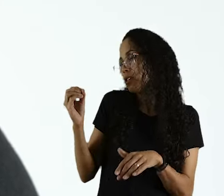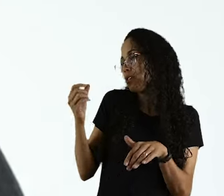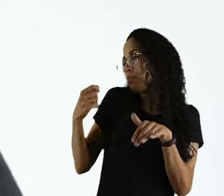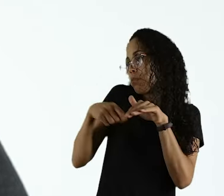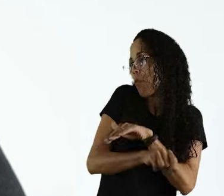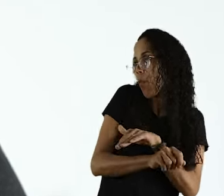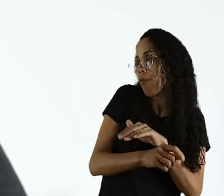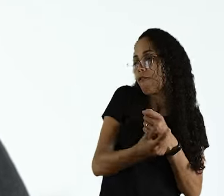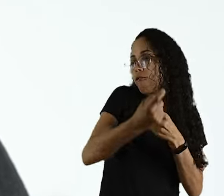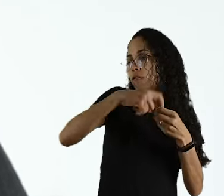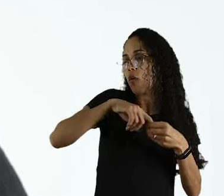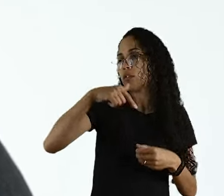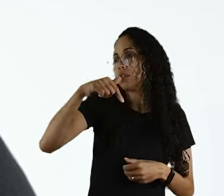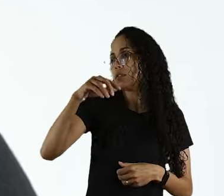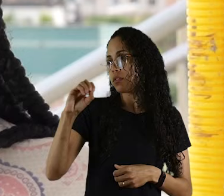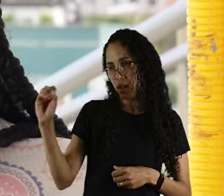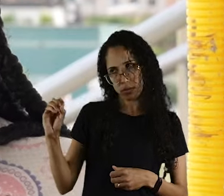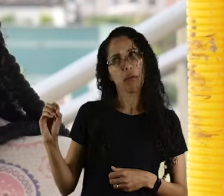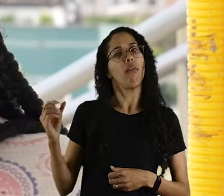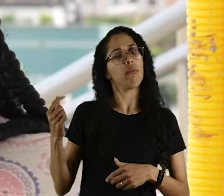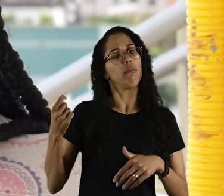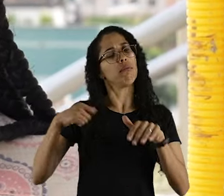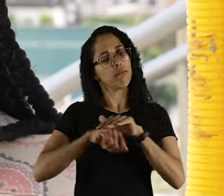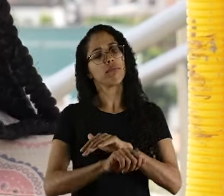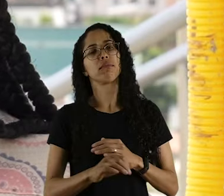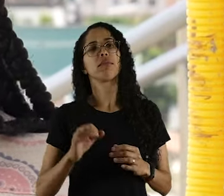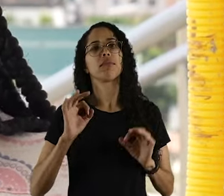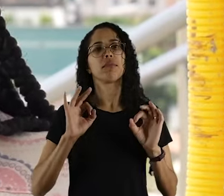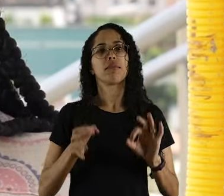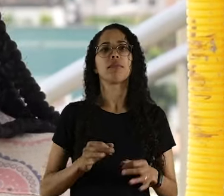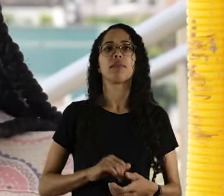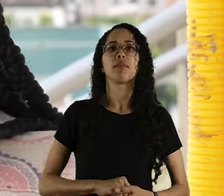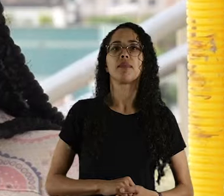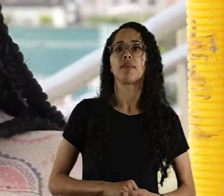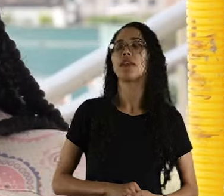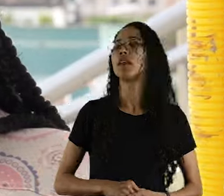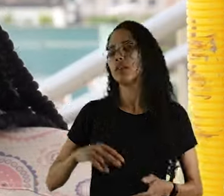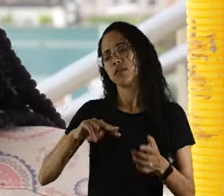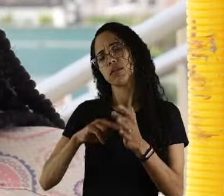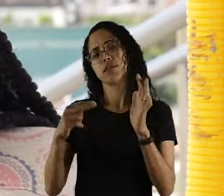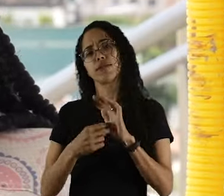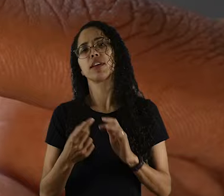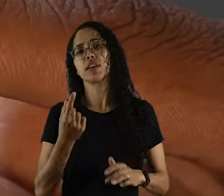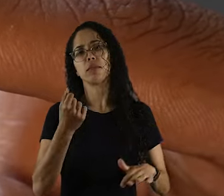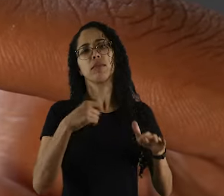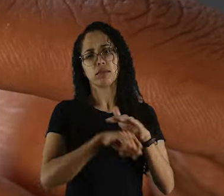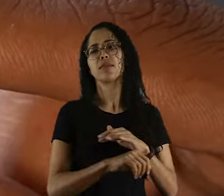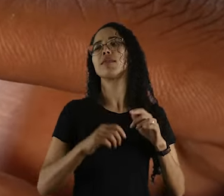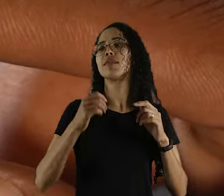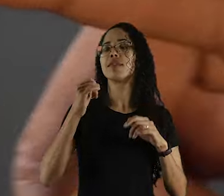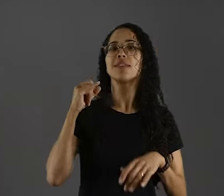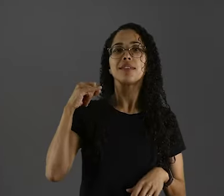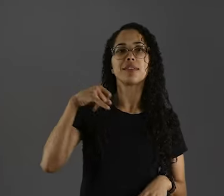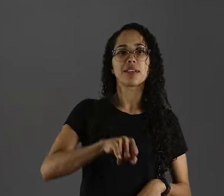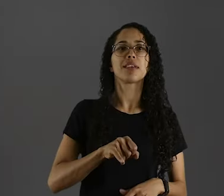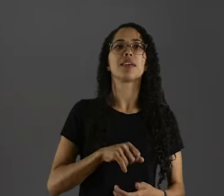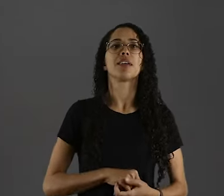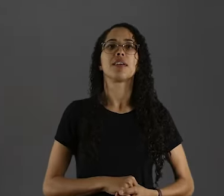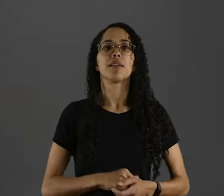ganha 700. É um investimento muito grande, né? É um investimento. Eu hoje trato como investimento. Aposta esportiva é